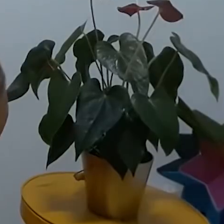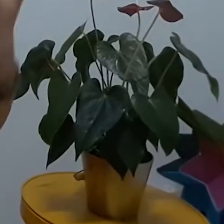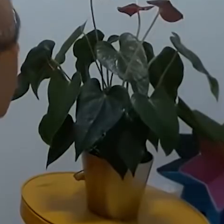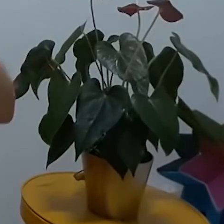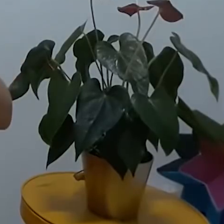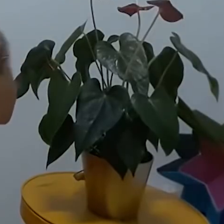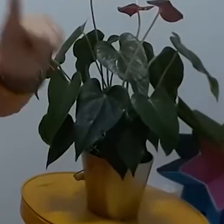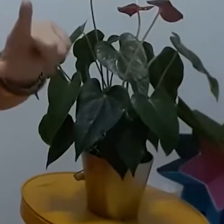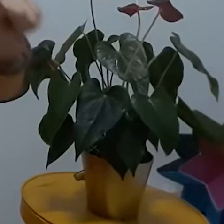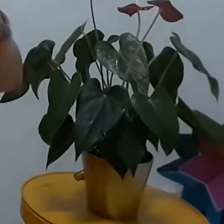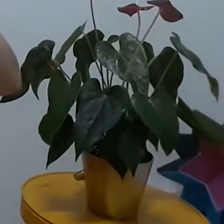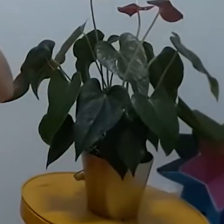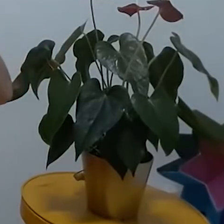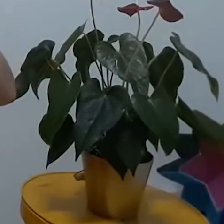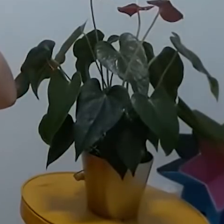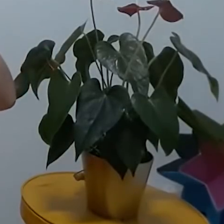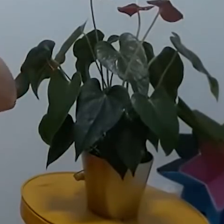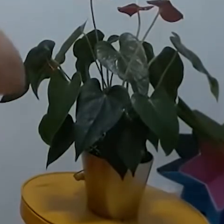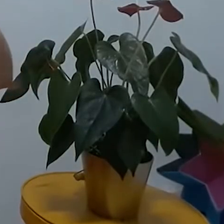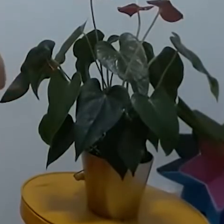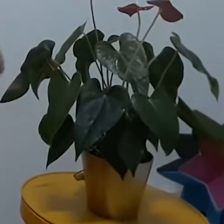e programas de televisão,